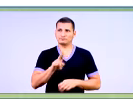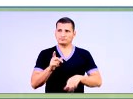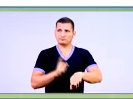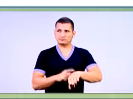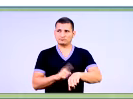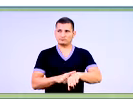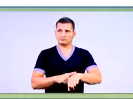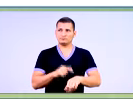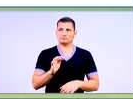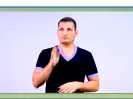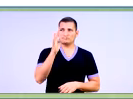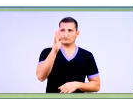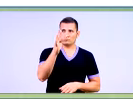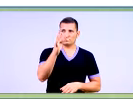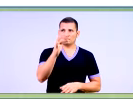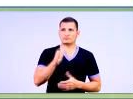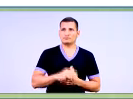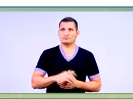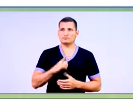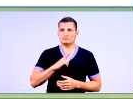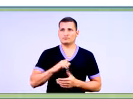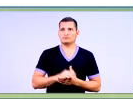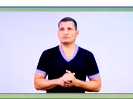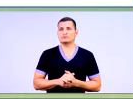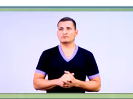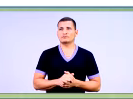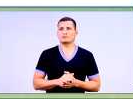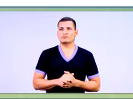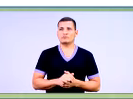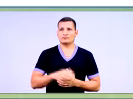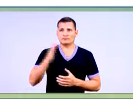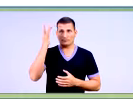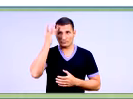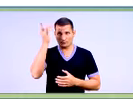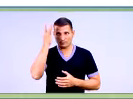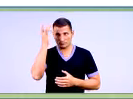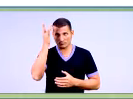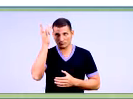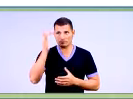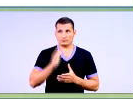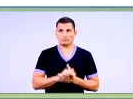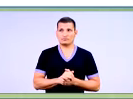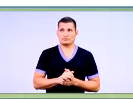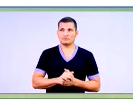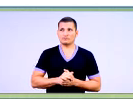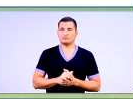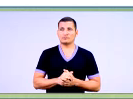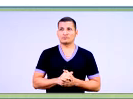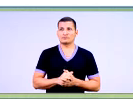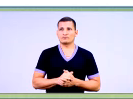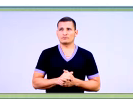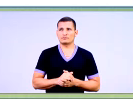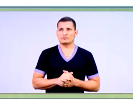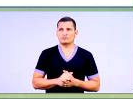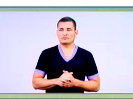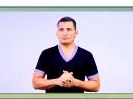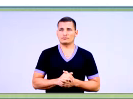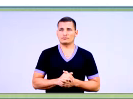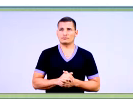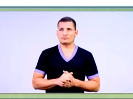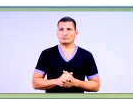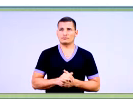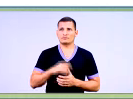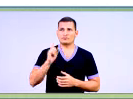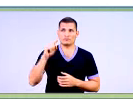futuro. Nós temos aqui tomorrow, que significa amanhã. The day after